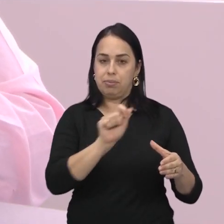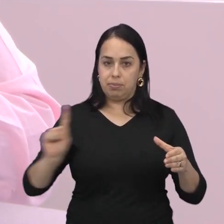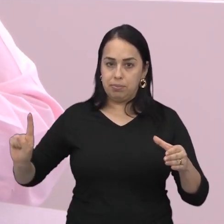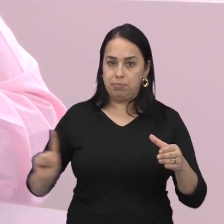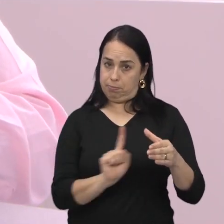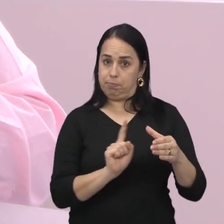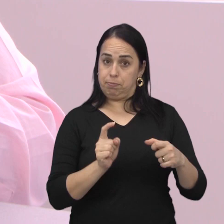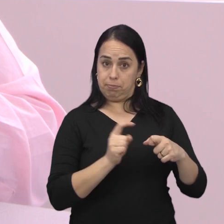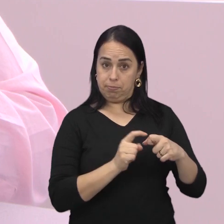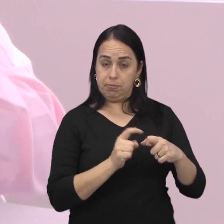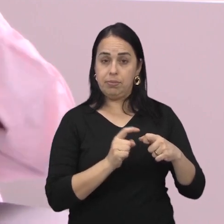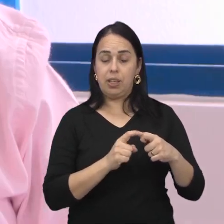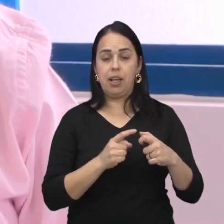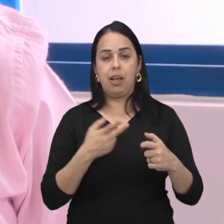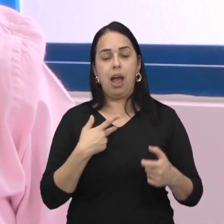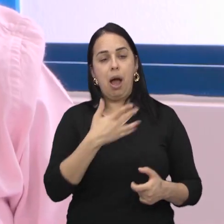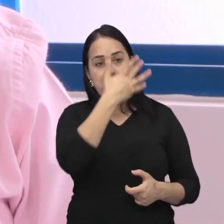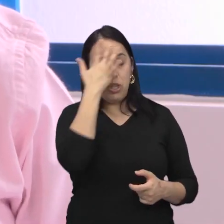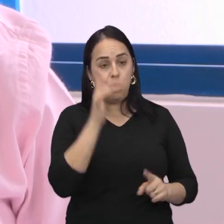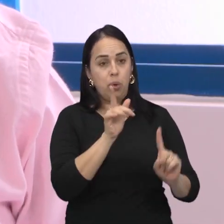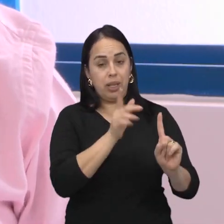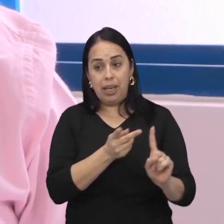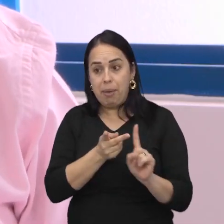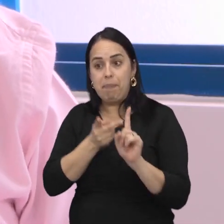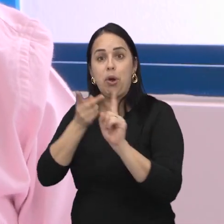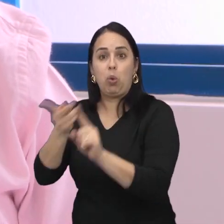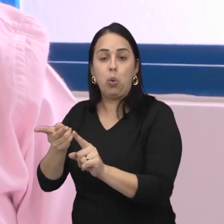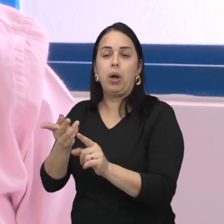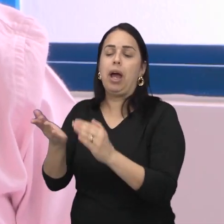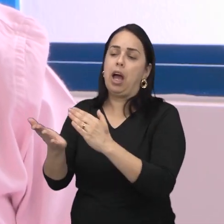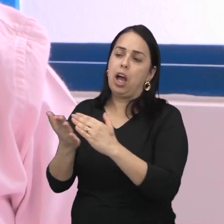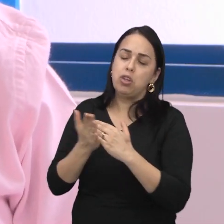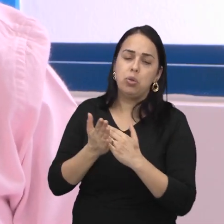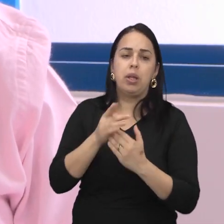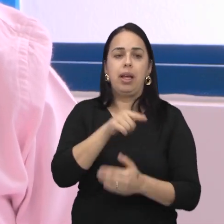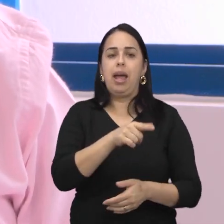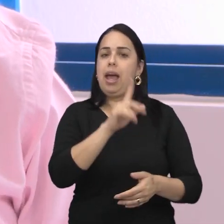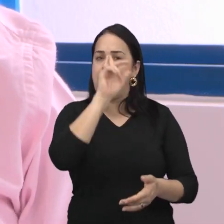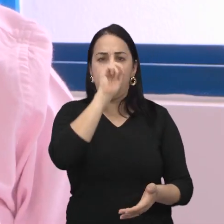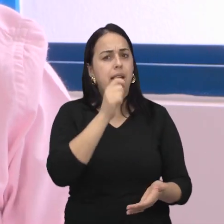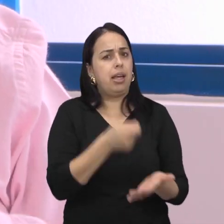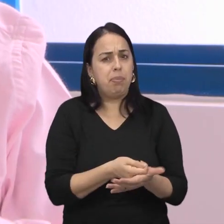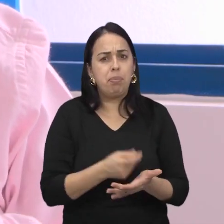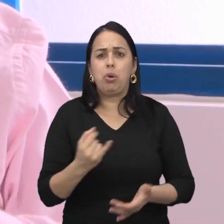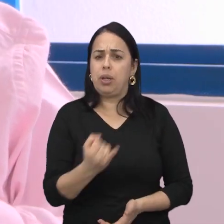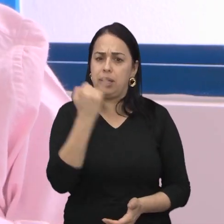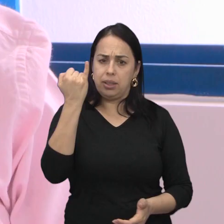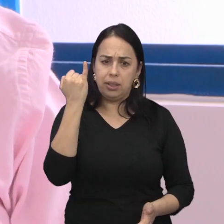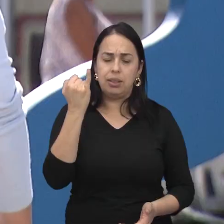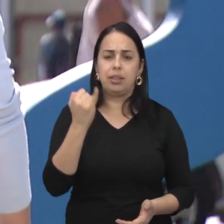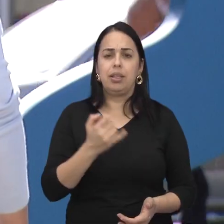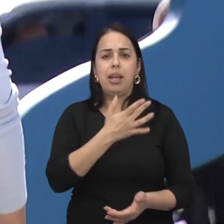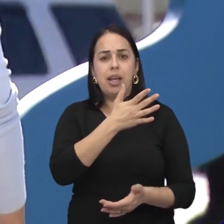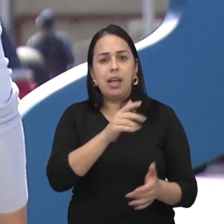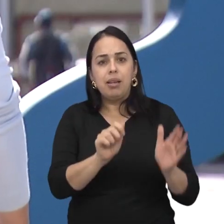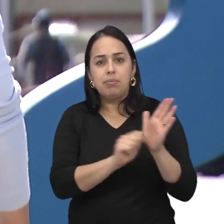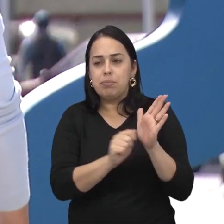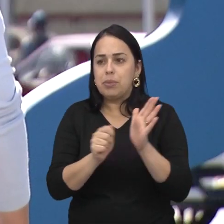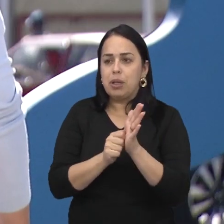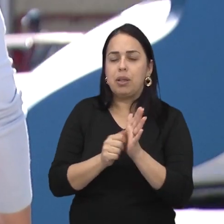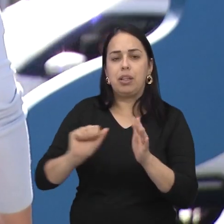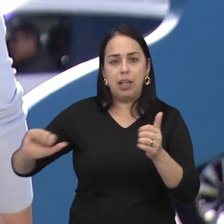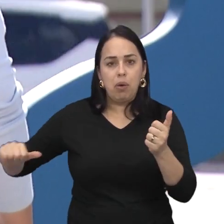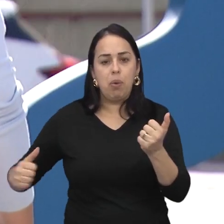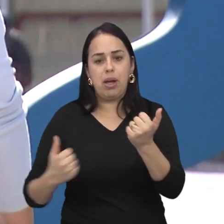de Comunidades Terapêuticas, explica que a decisão de procurar ajuda é um passo decisivo rumo à recuperação. Ao escolher esse